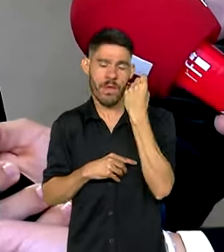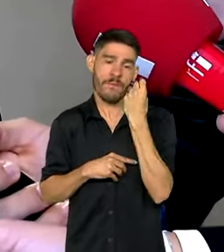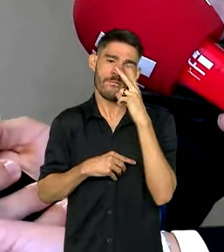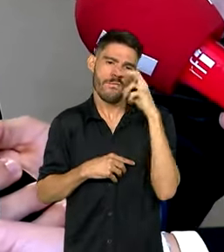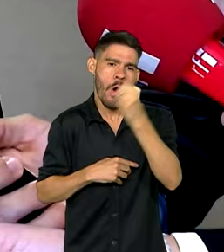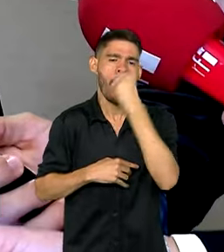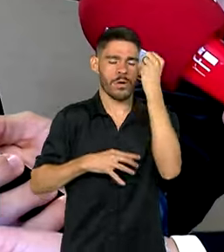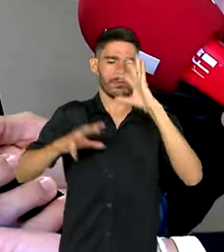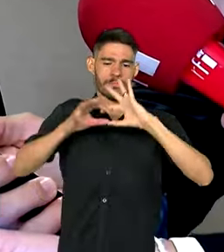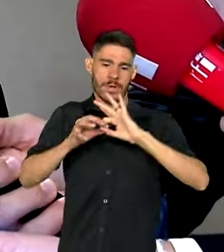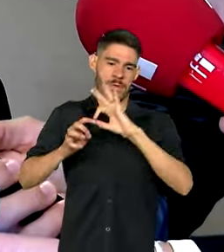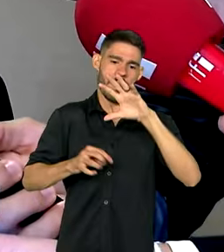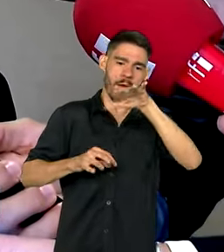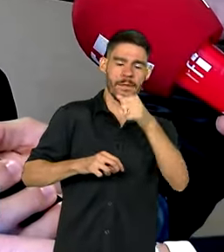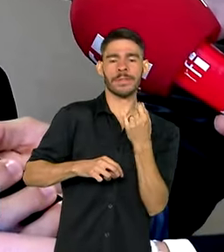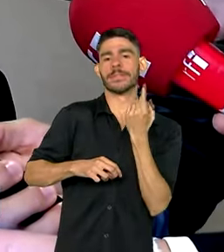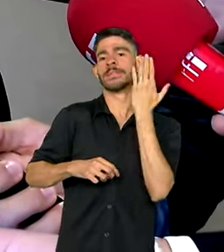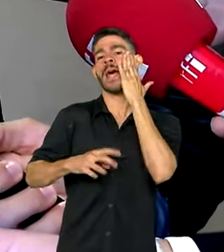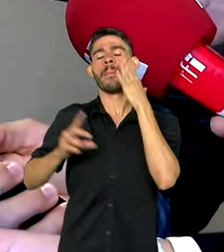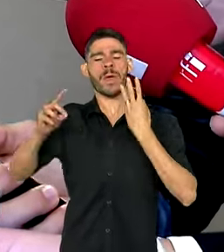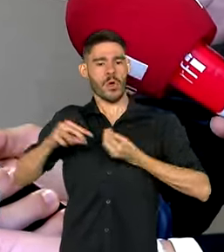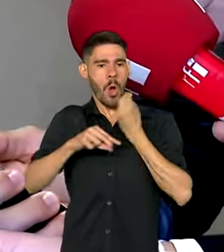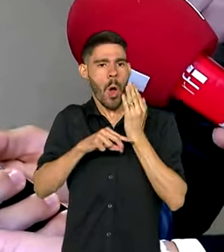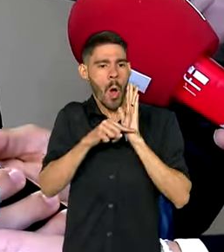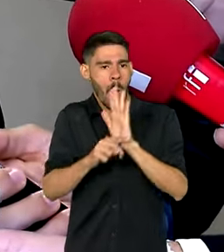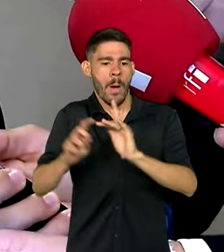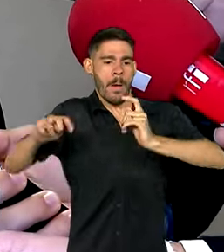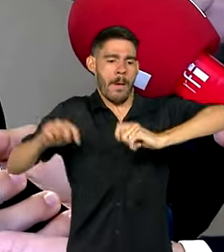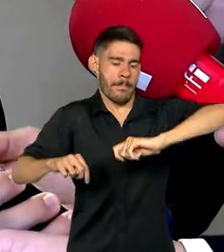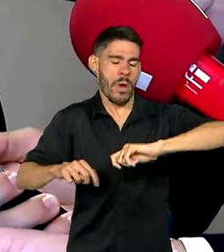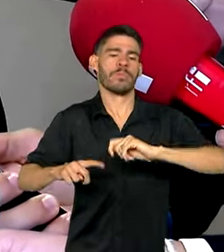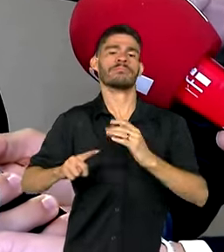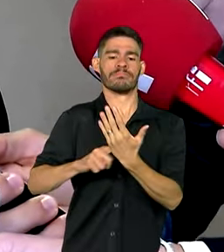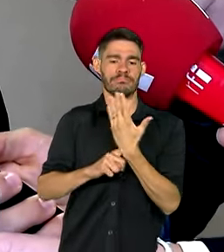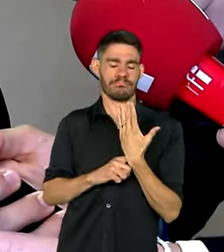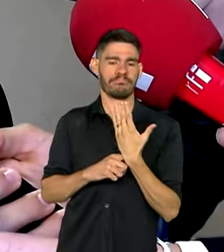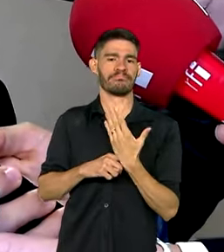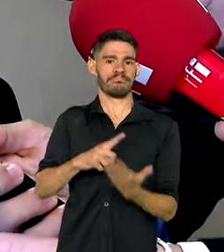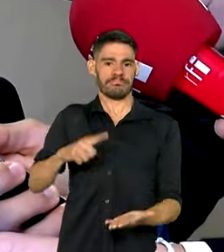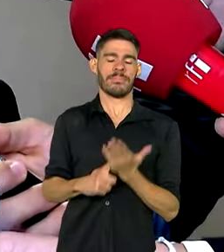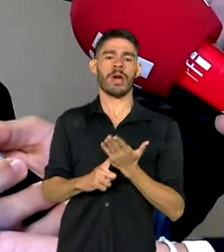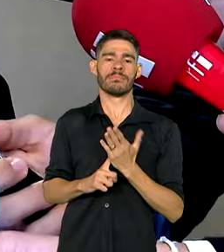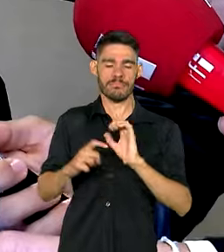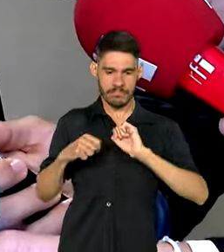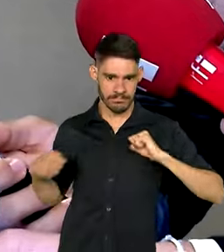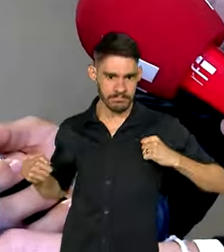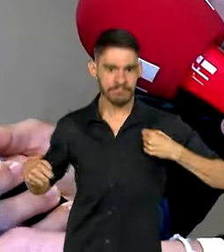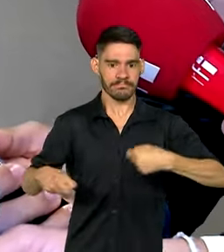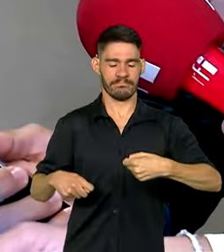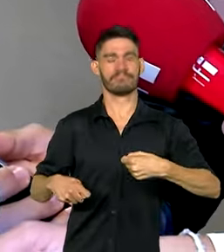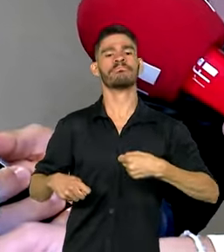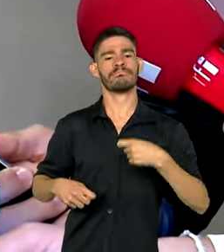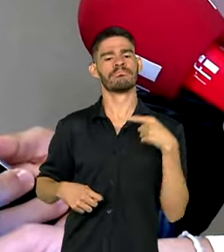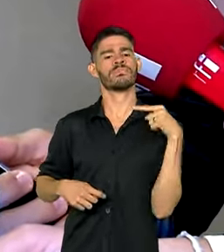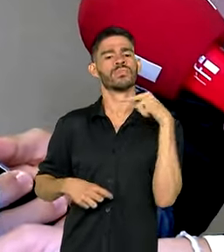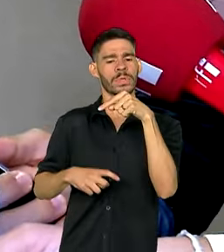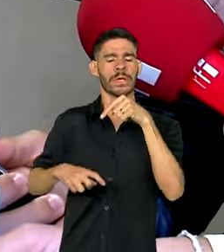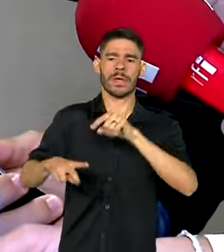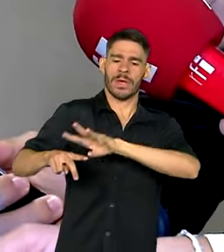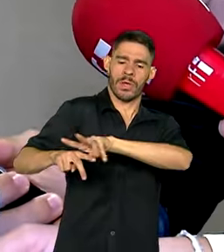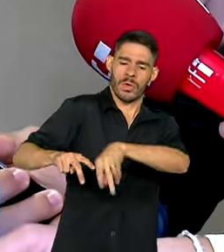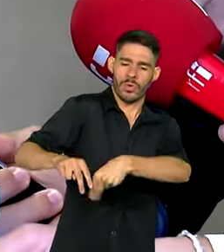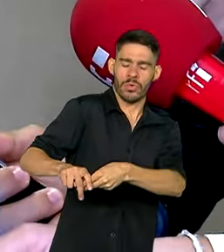para ver como que a gente pode contribuir e como eles podem contribuir para essa agenda também de enfrentamento à